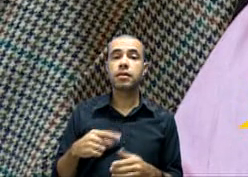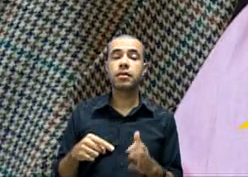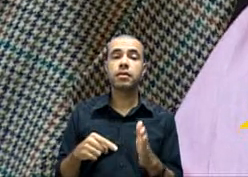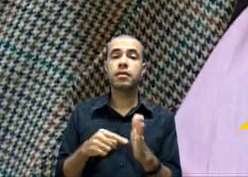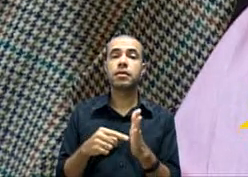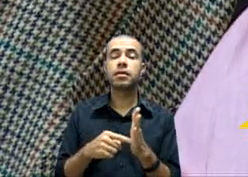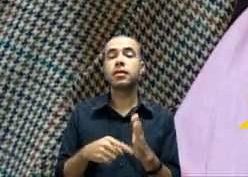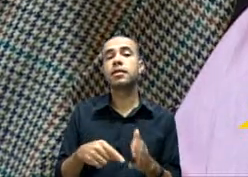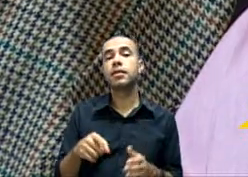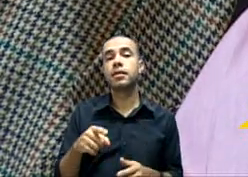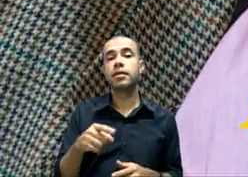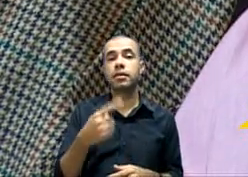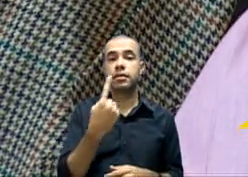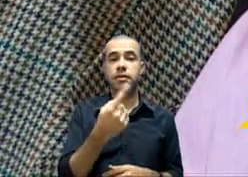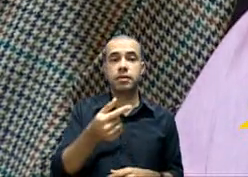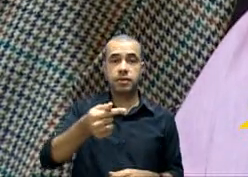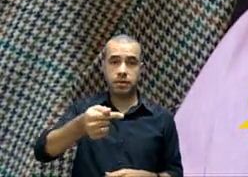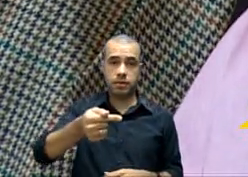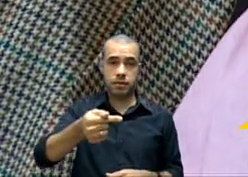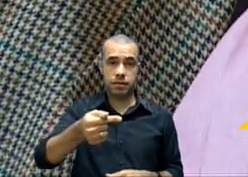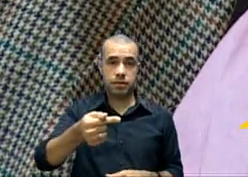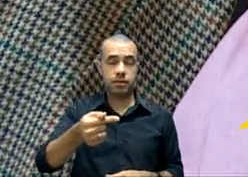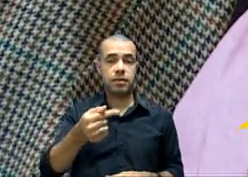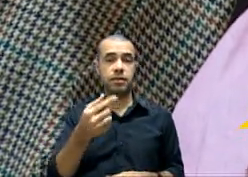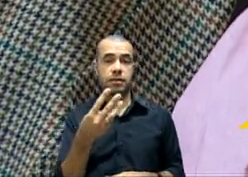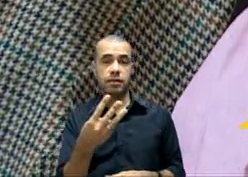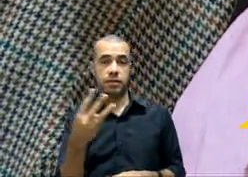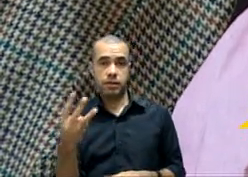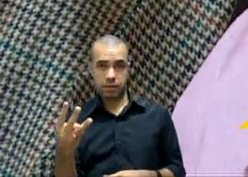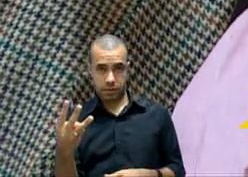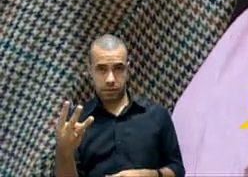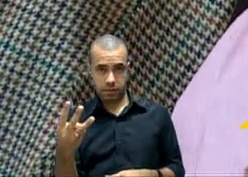Requerimento 1733.